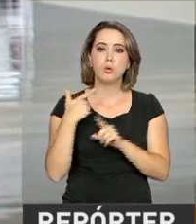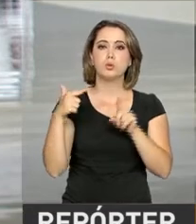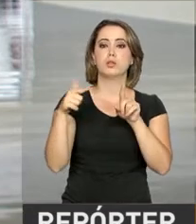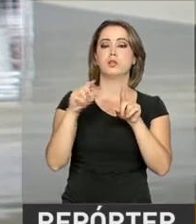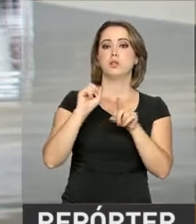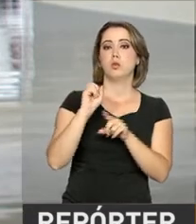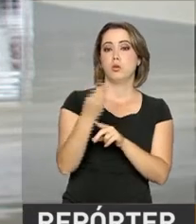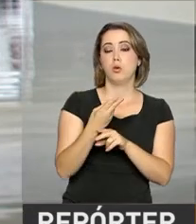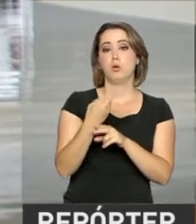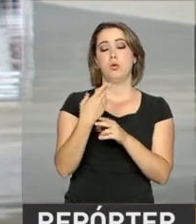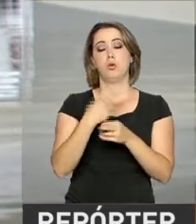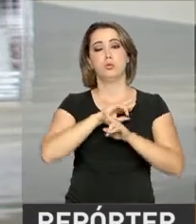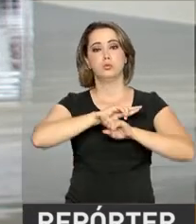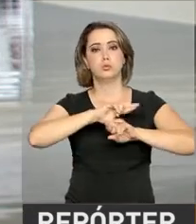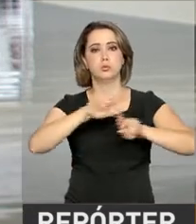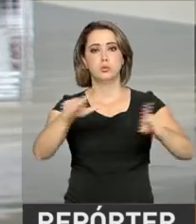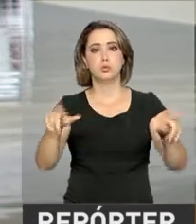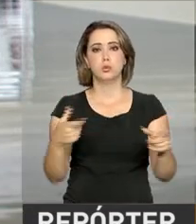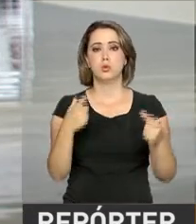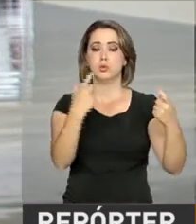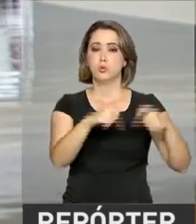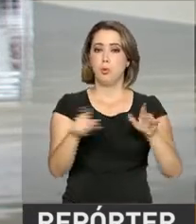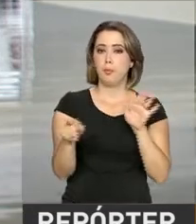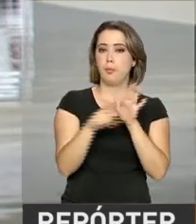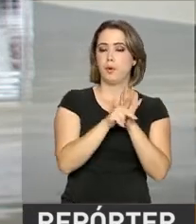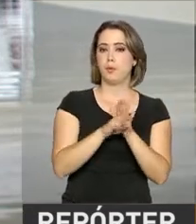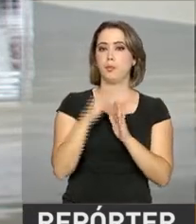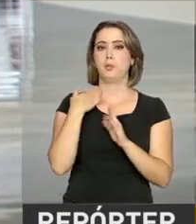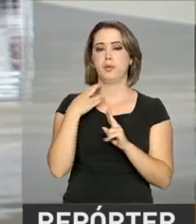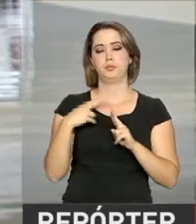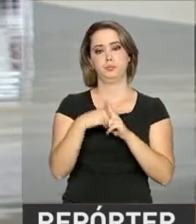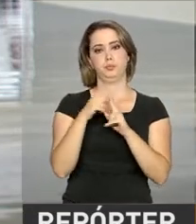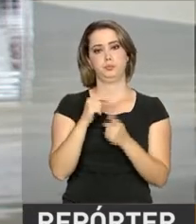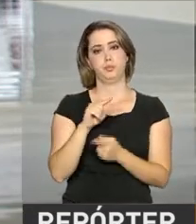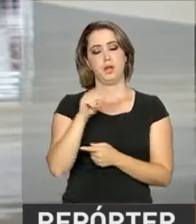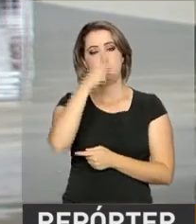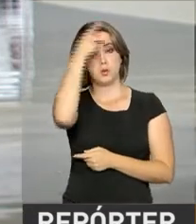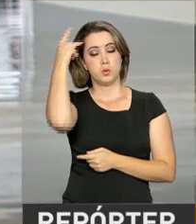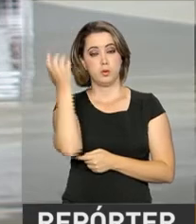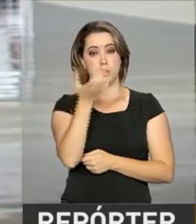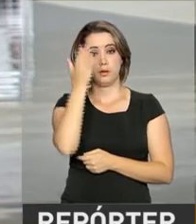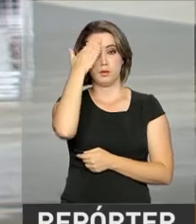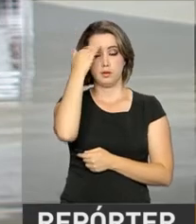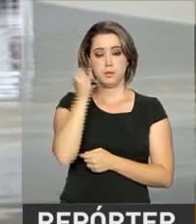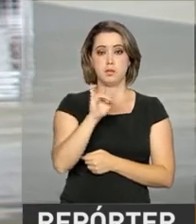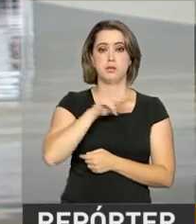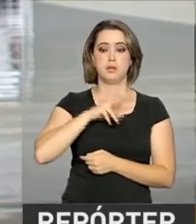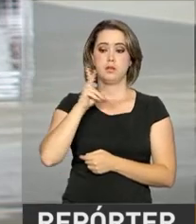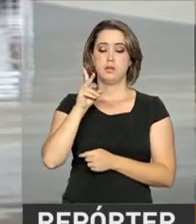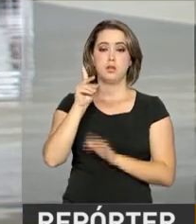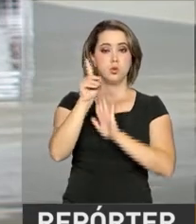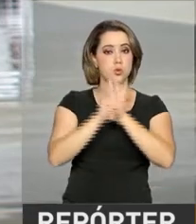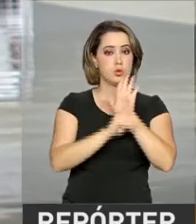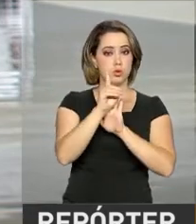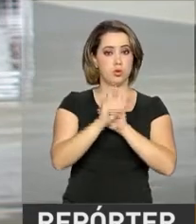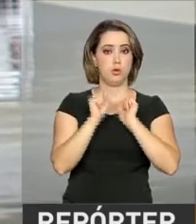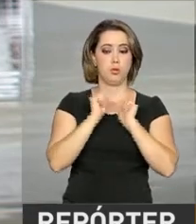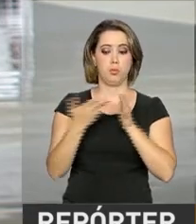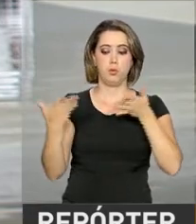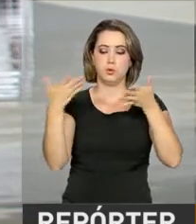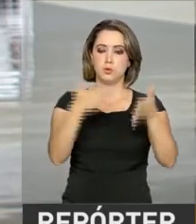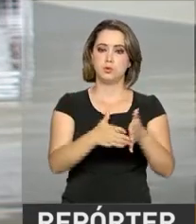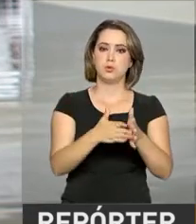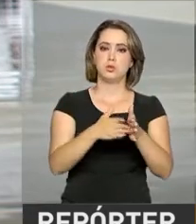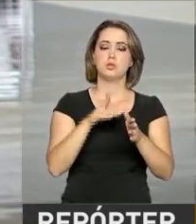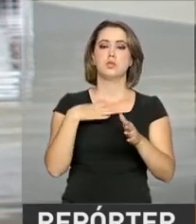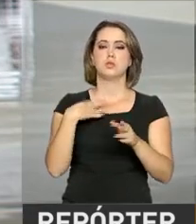Aqui, ou nas agências do banco. Se o trabalhador quiser saber se tem direito ao benefício, pode acessar o